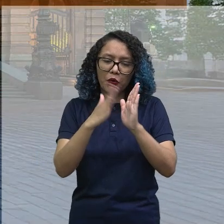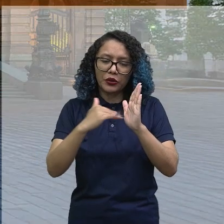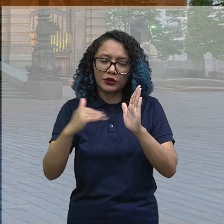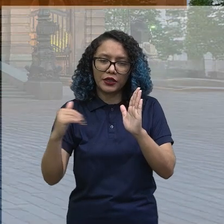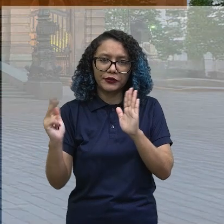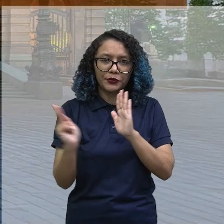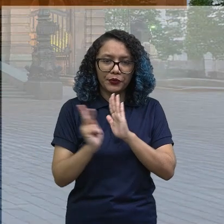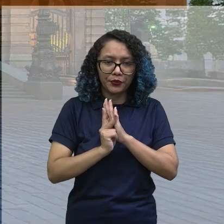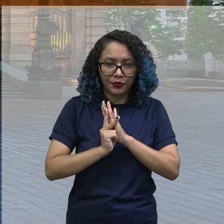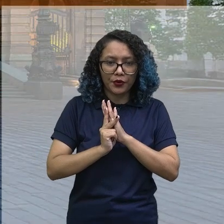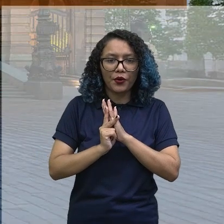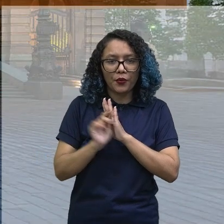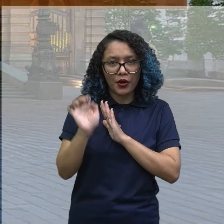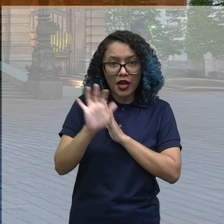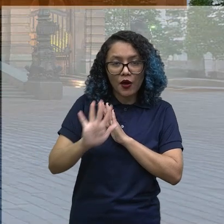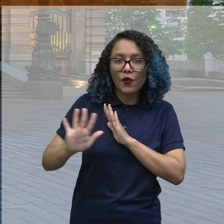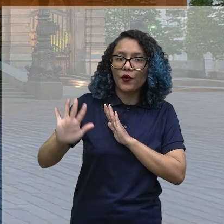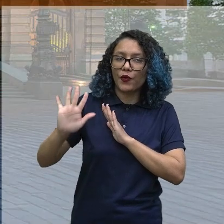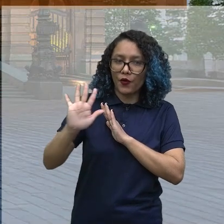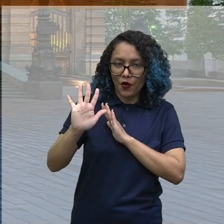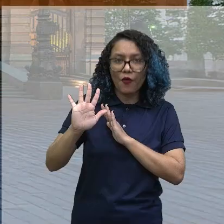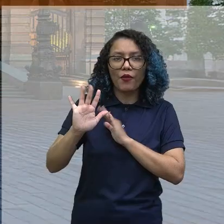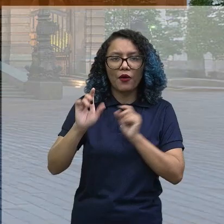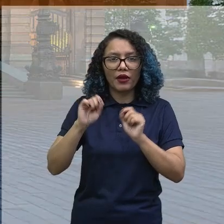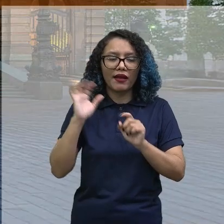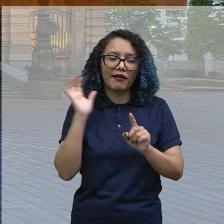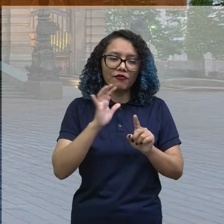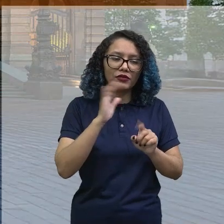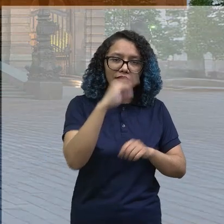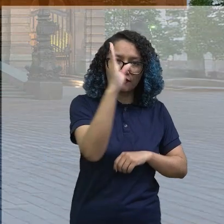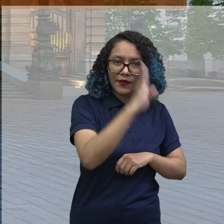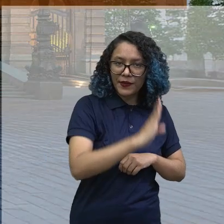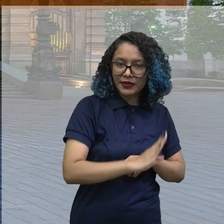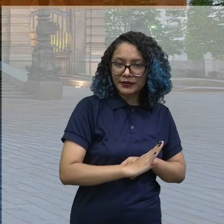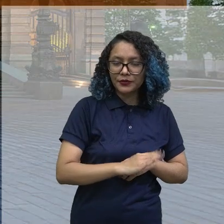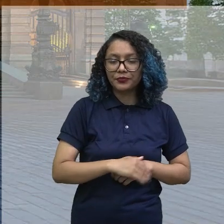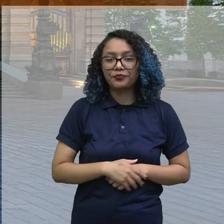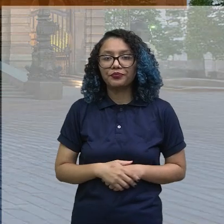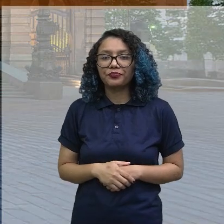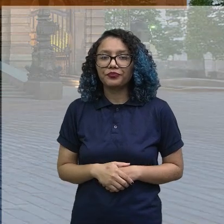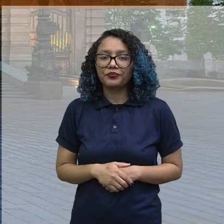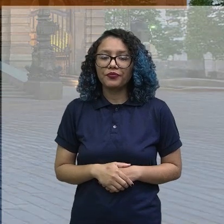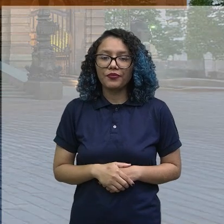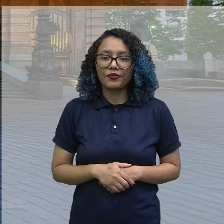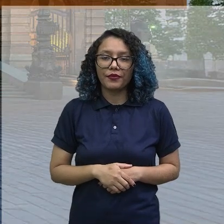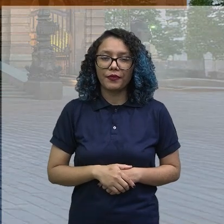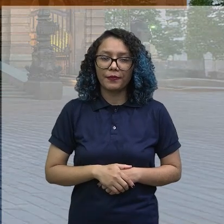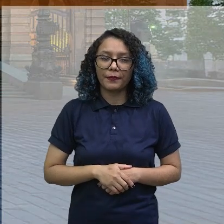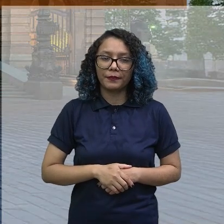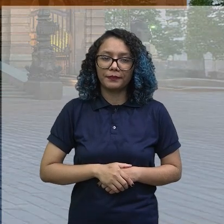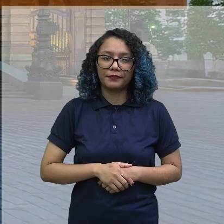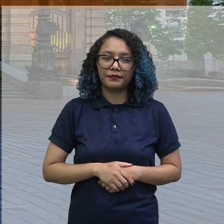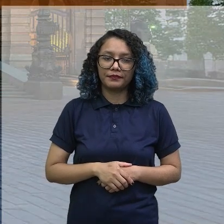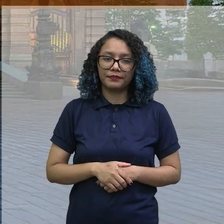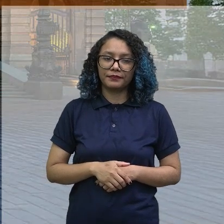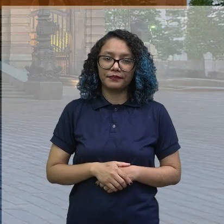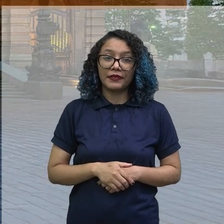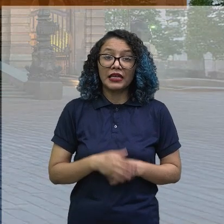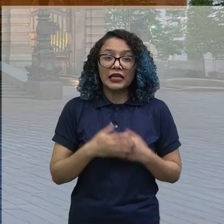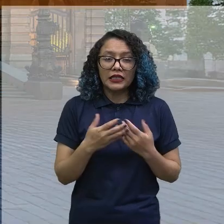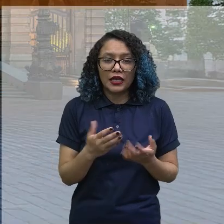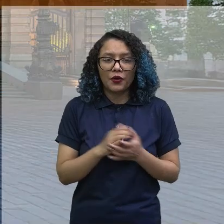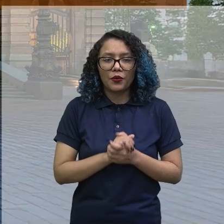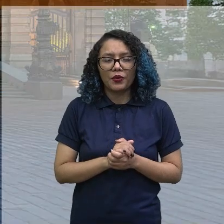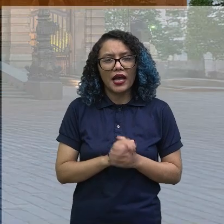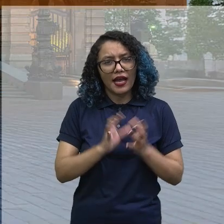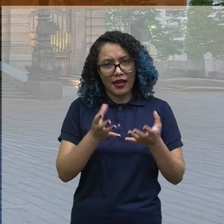era trazido para o Brasil. E embora esse movimento fosse um movimento cultural,